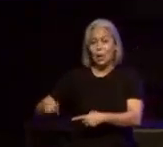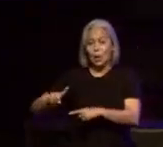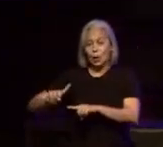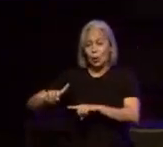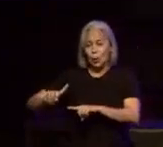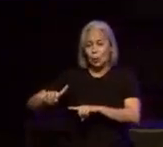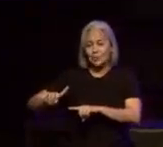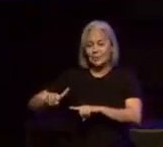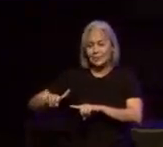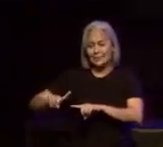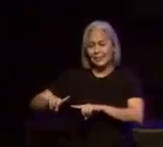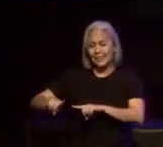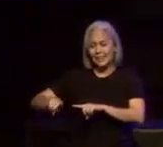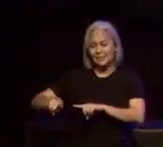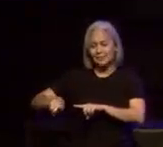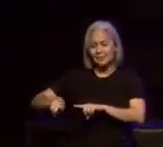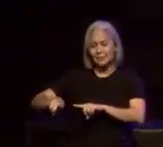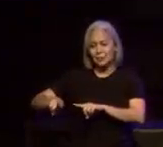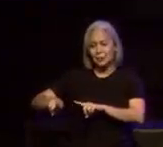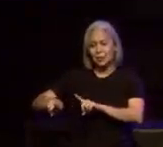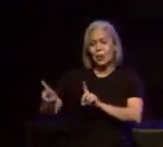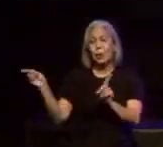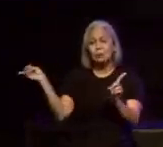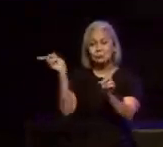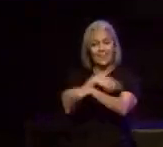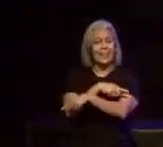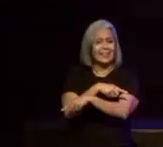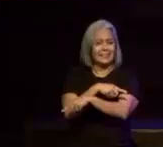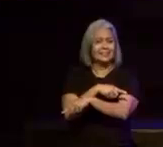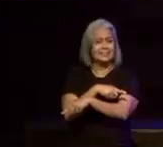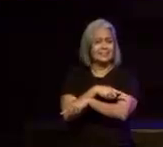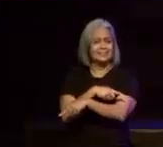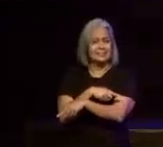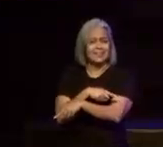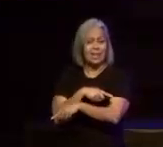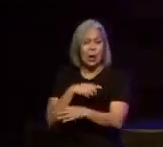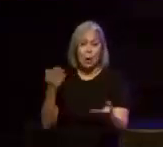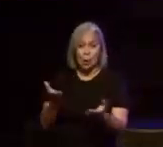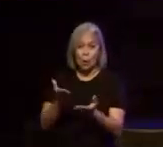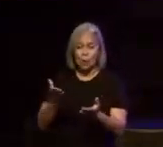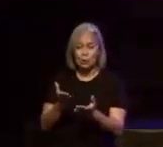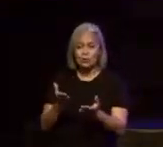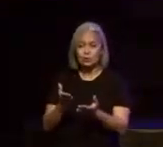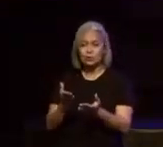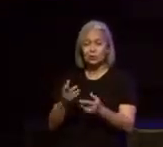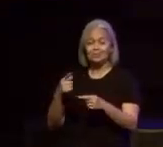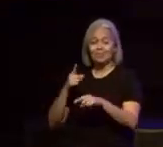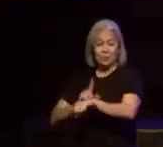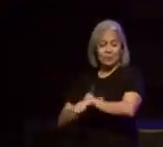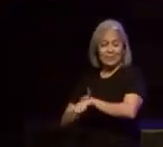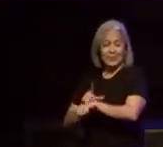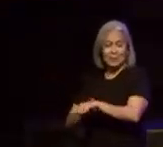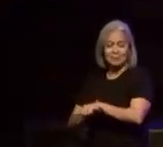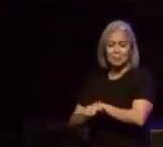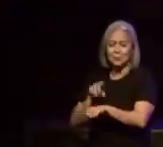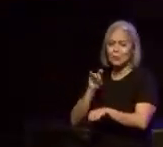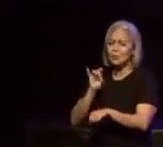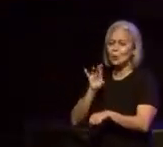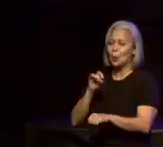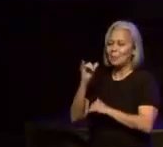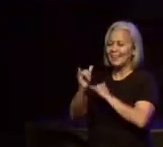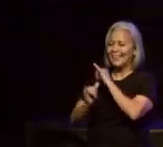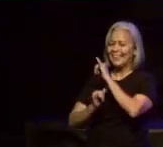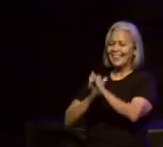isso do jeito que foi, vivendo profundamente no que a gente chama da era da informação. Que começou mais ou menos nos meados do